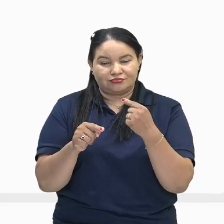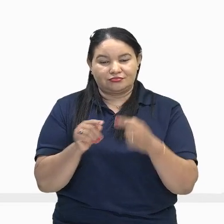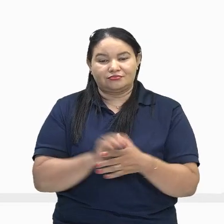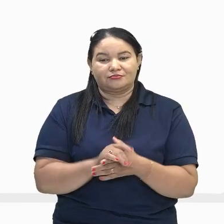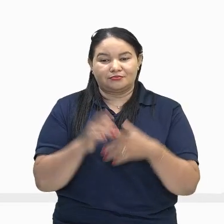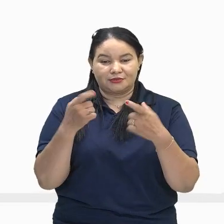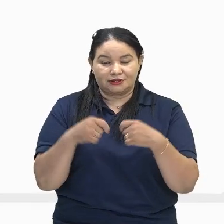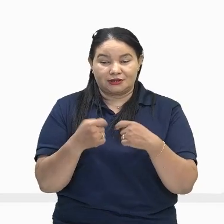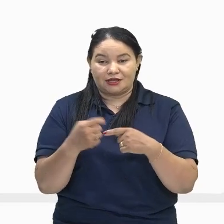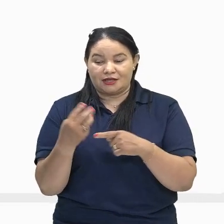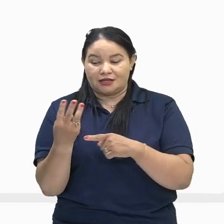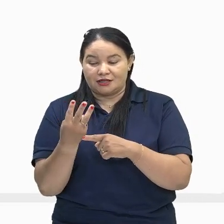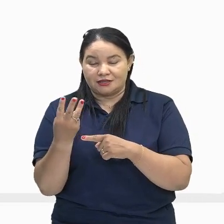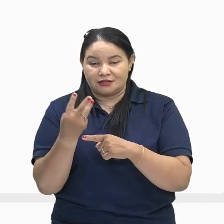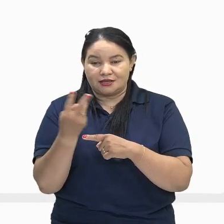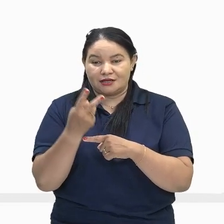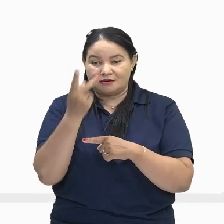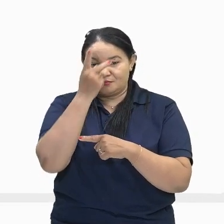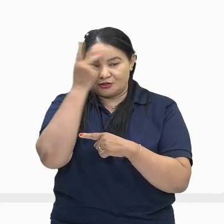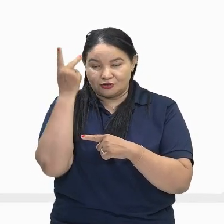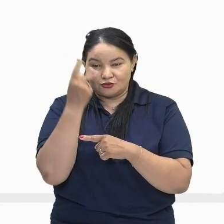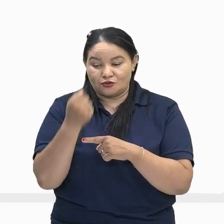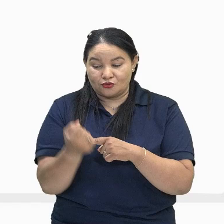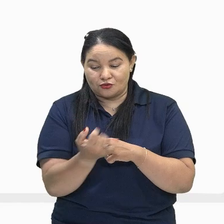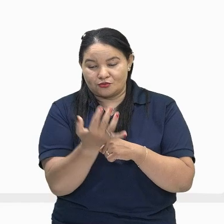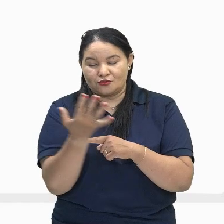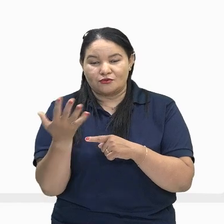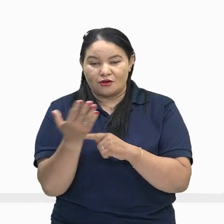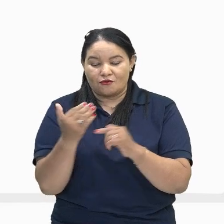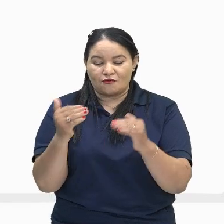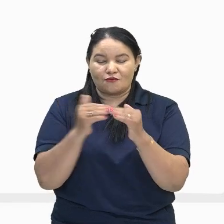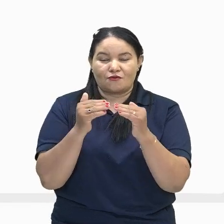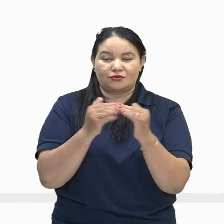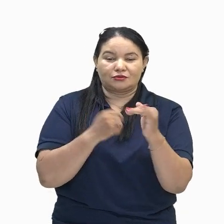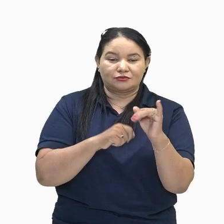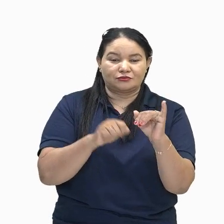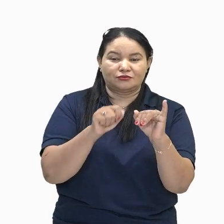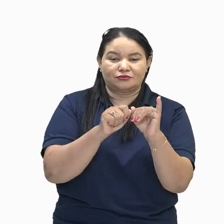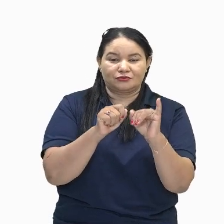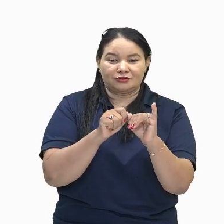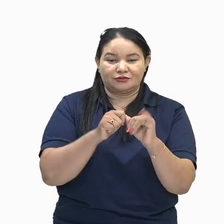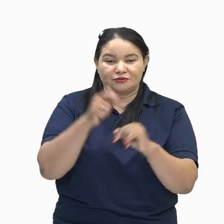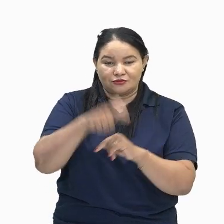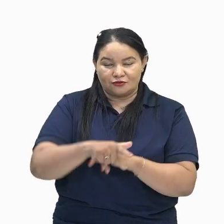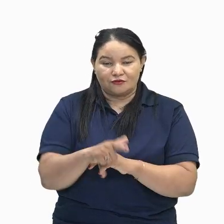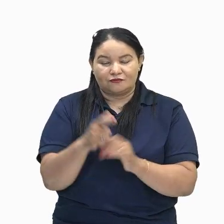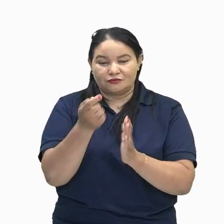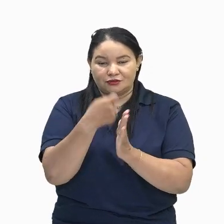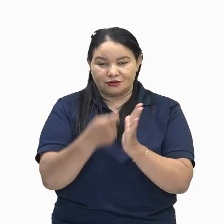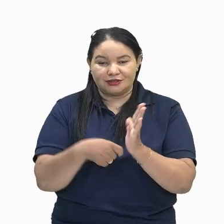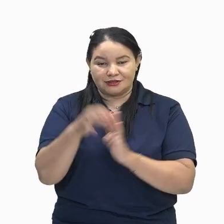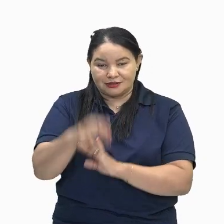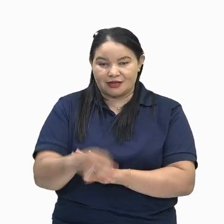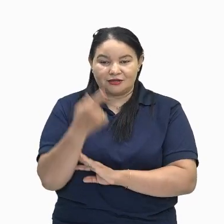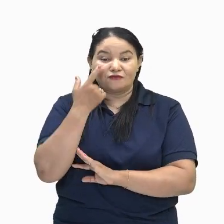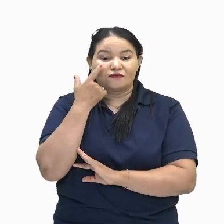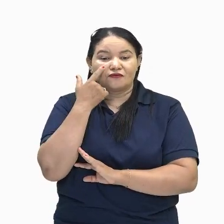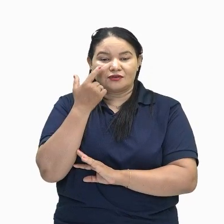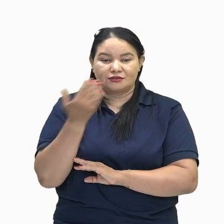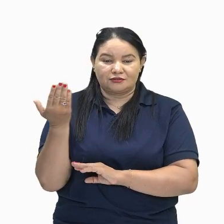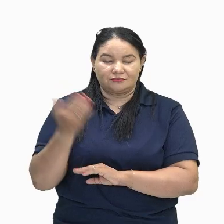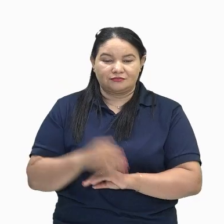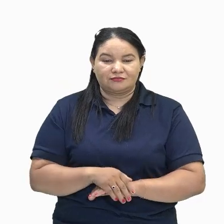Na terceira pessoa do plural, também concordando com o sujeito. Então, reescrevendo de acordo com a norma, olha só, as